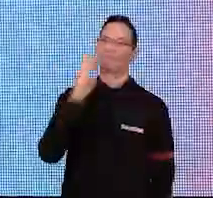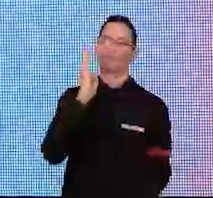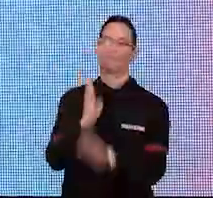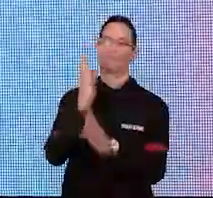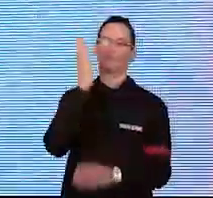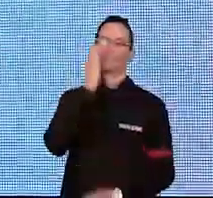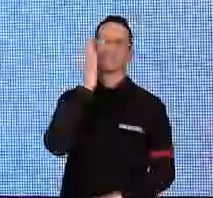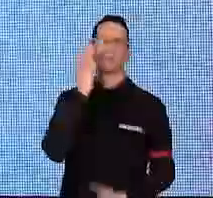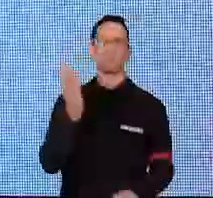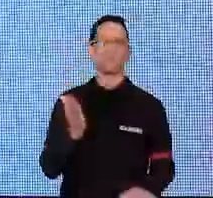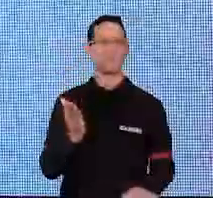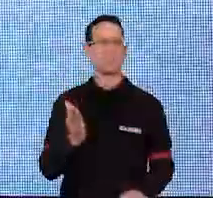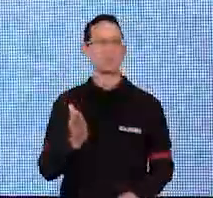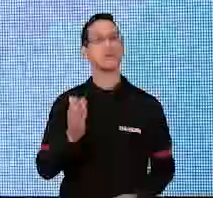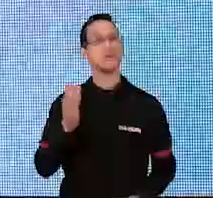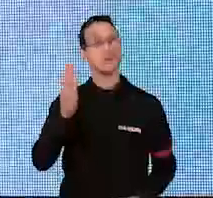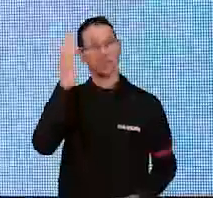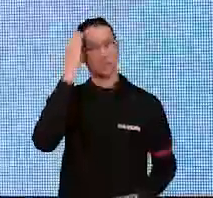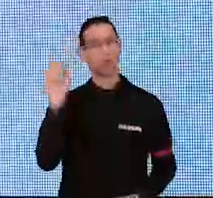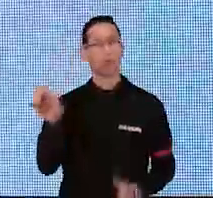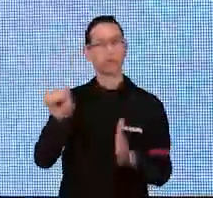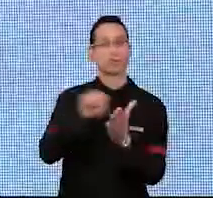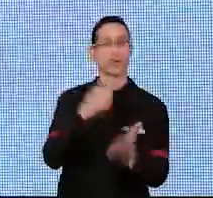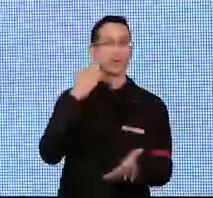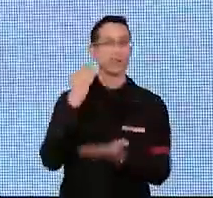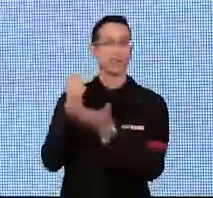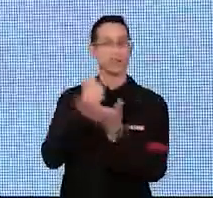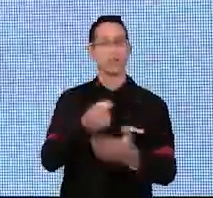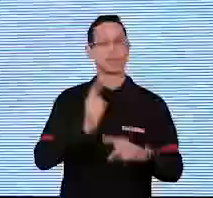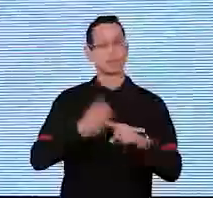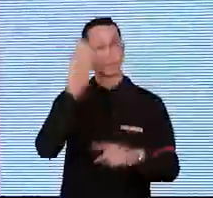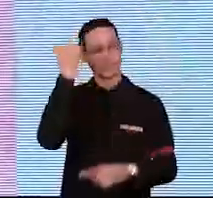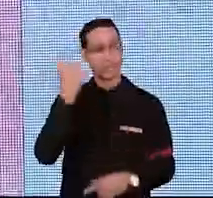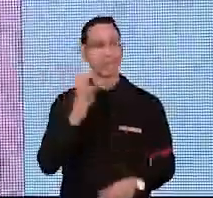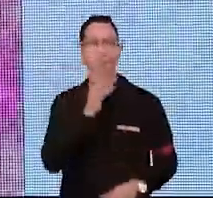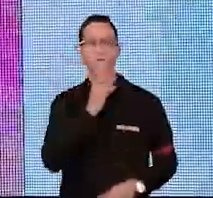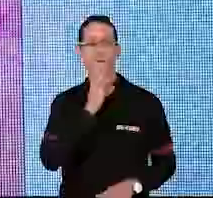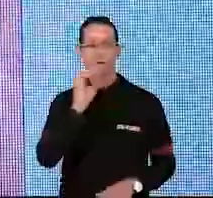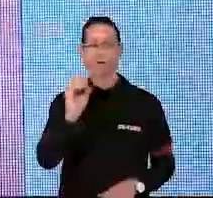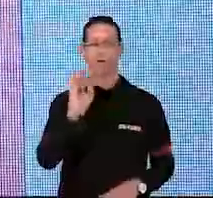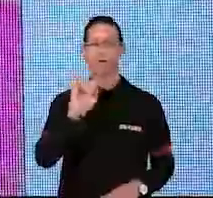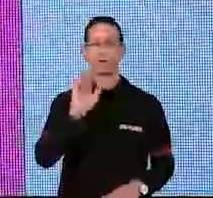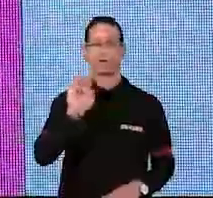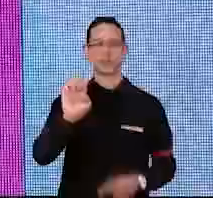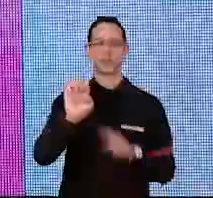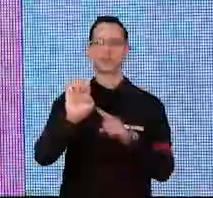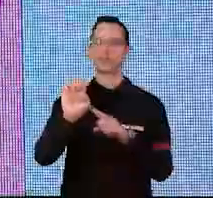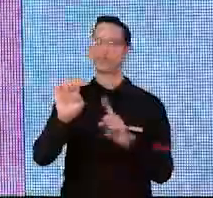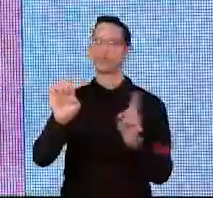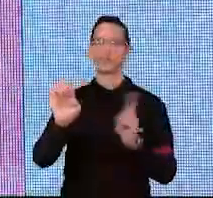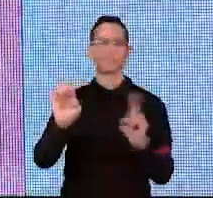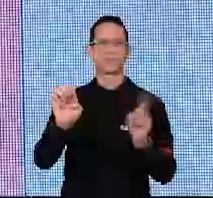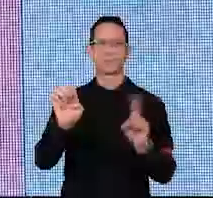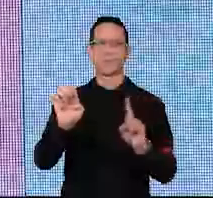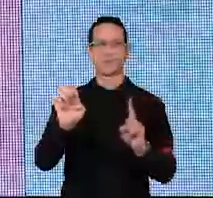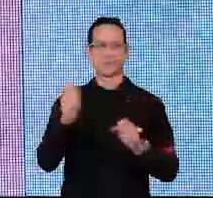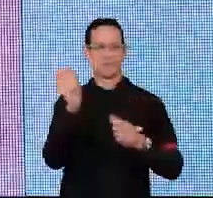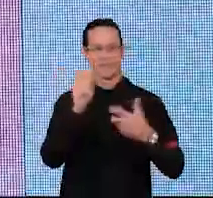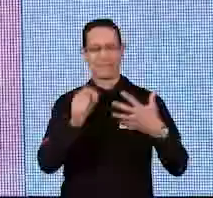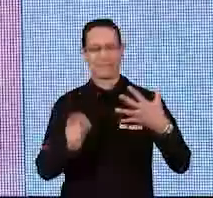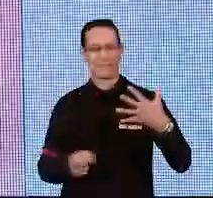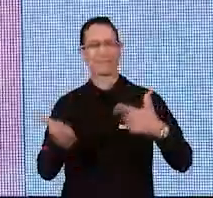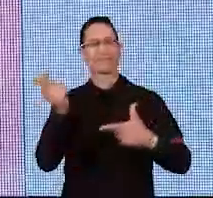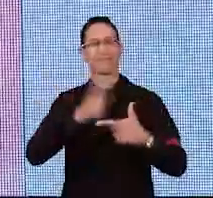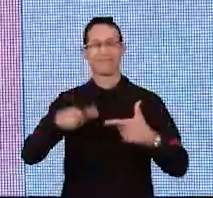fala, eu trouxe aqui porque falaram que o senhor é bom de otite. Você fala, nossa, como é que eu vou falar para o cara que ele tem esse caminhão de problema, né, Cris?